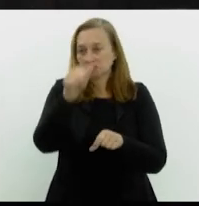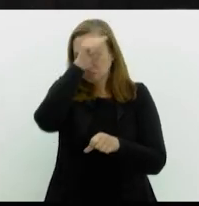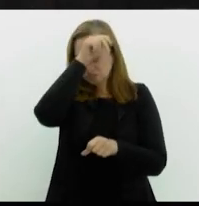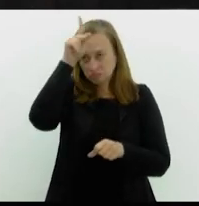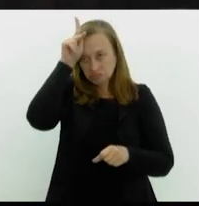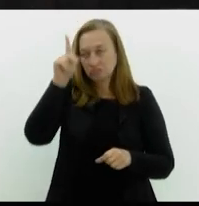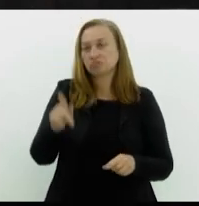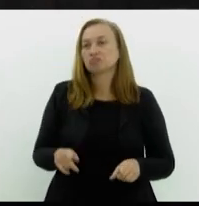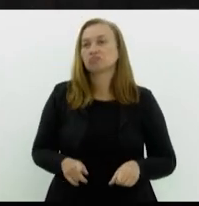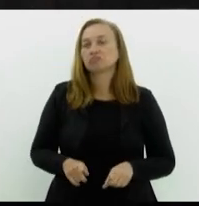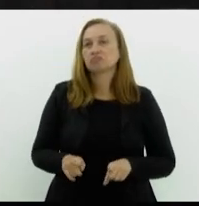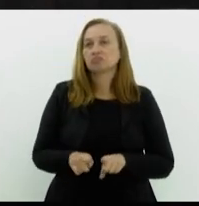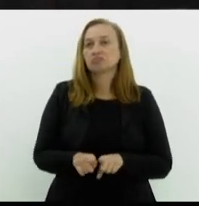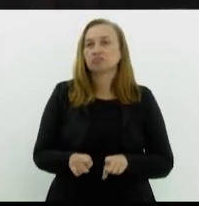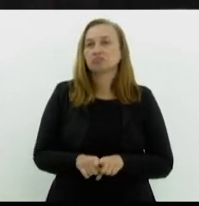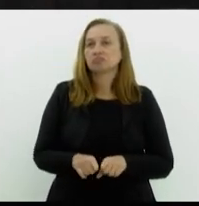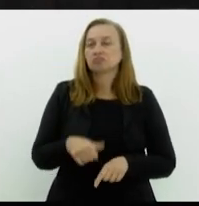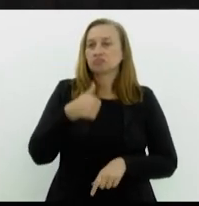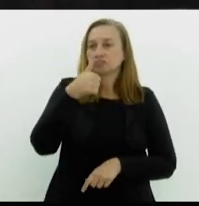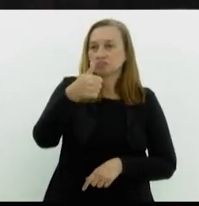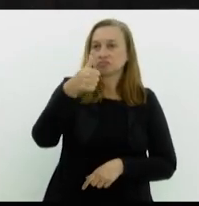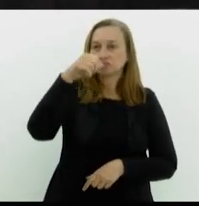forma como, desde